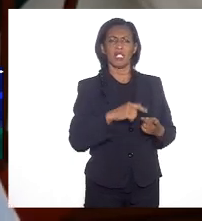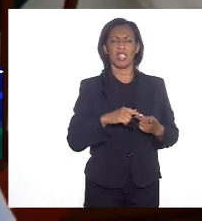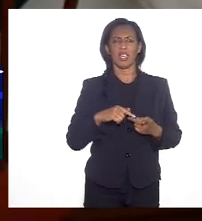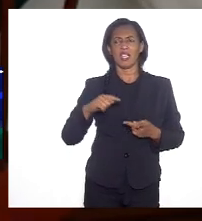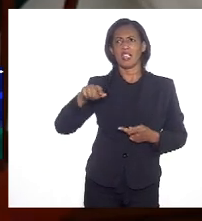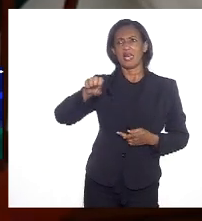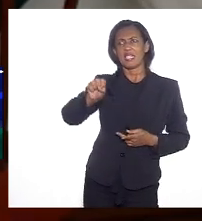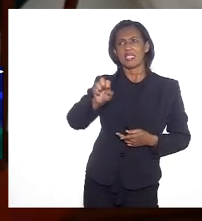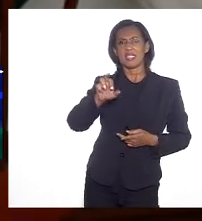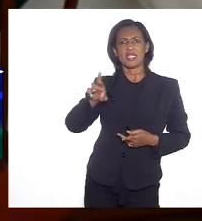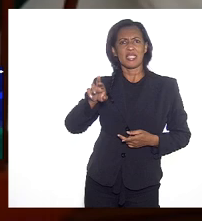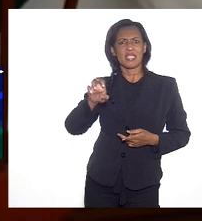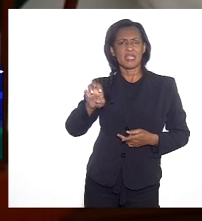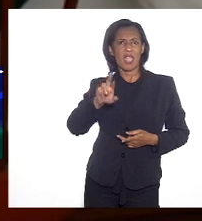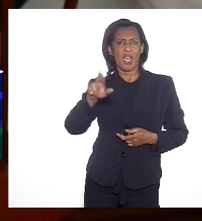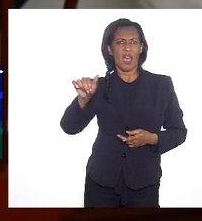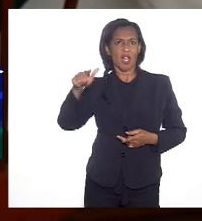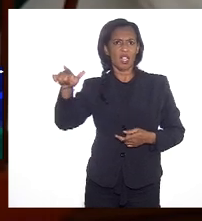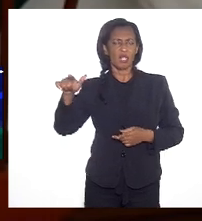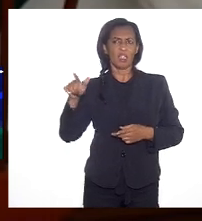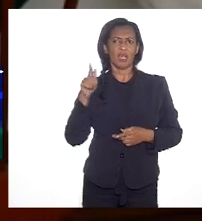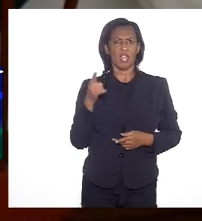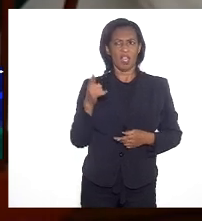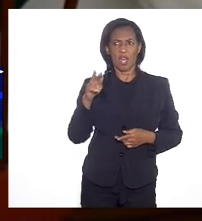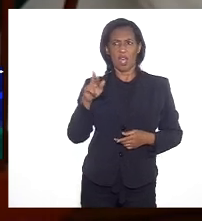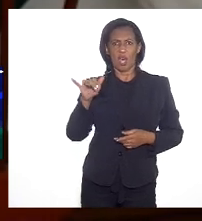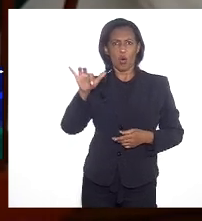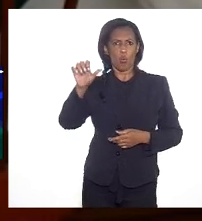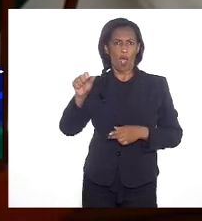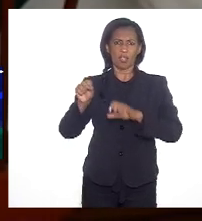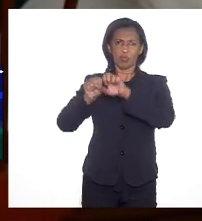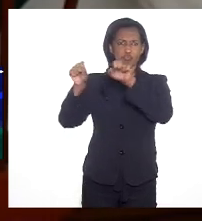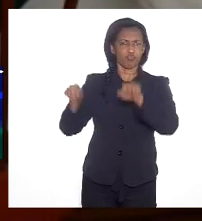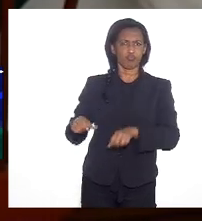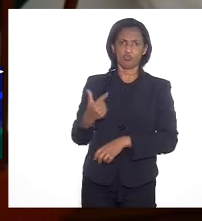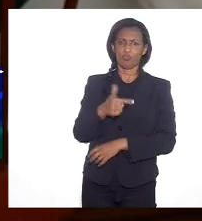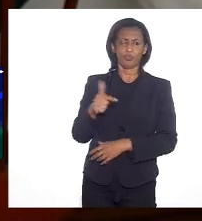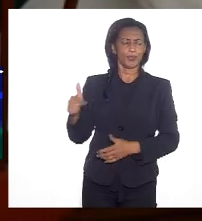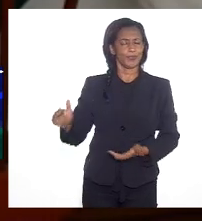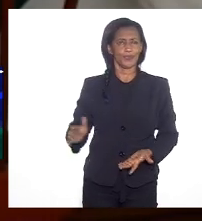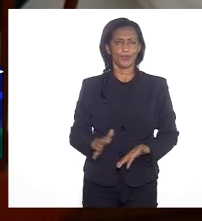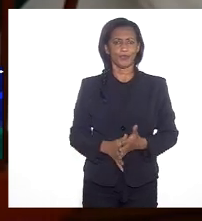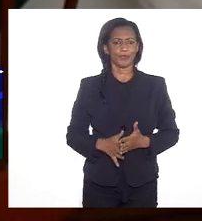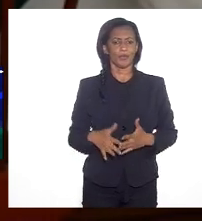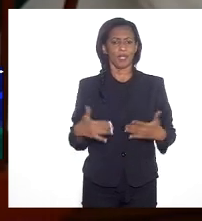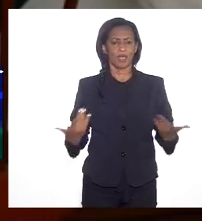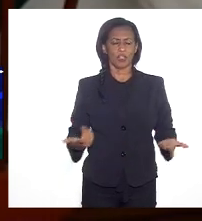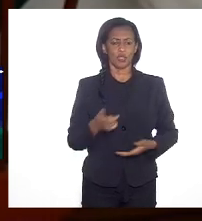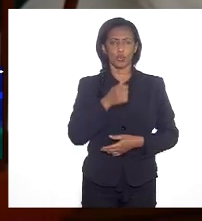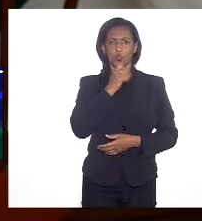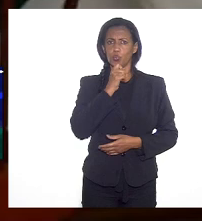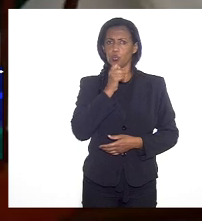outros municípios, as guardas são desestruturadas. A gente não tem uma